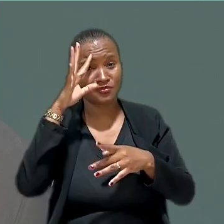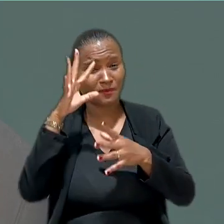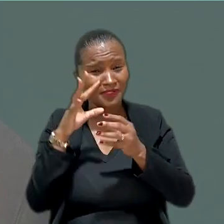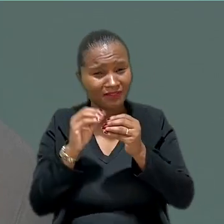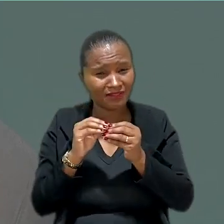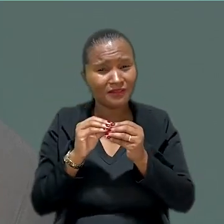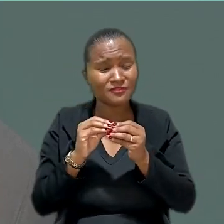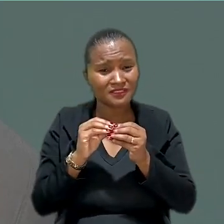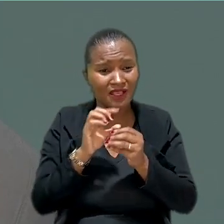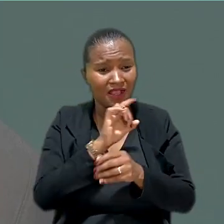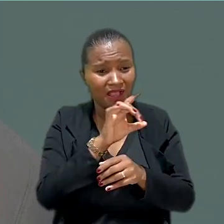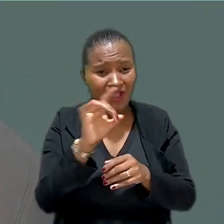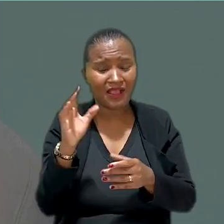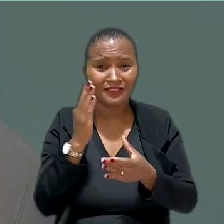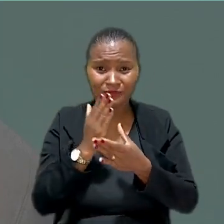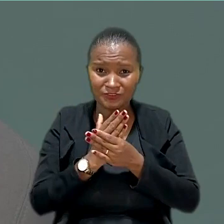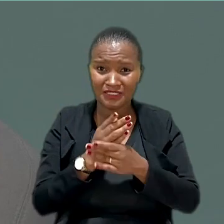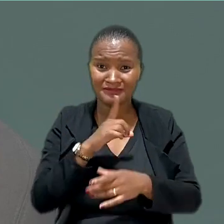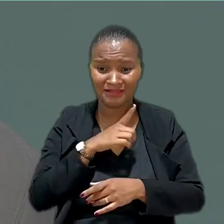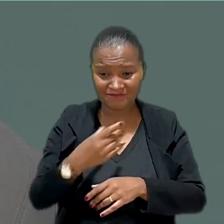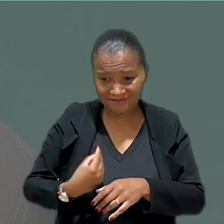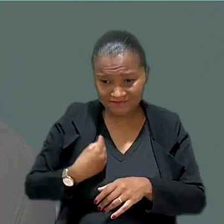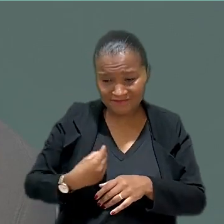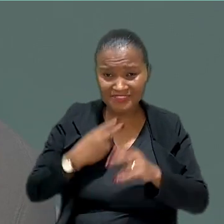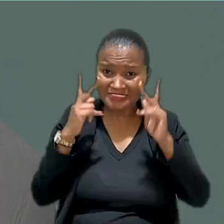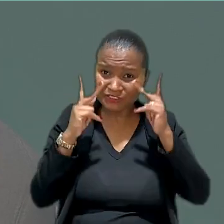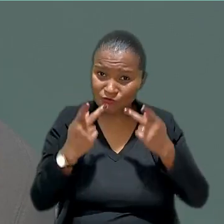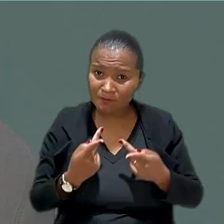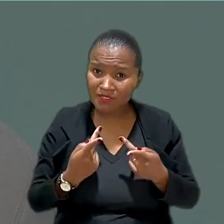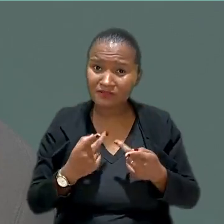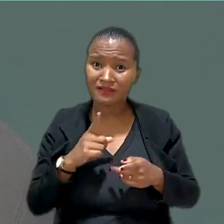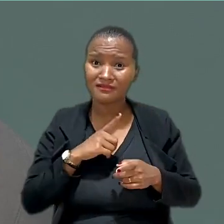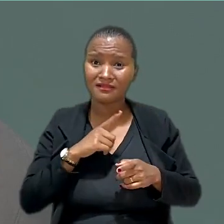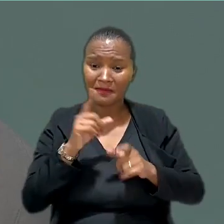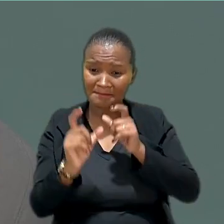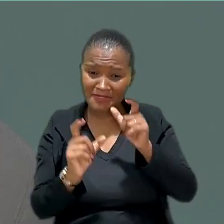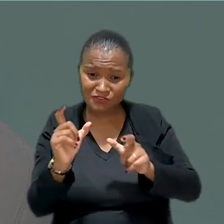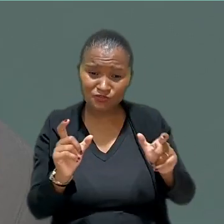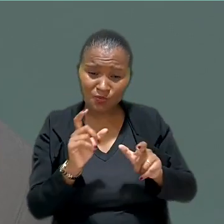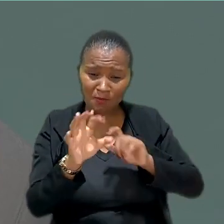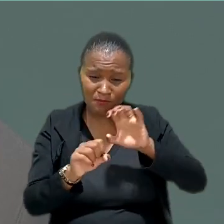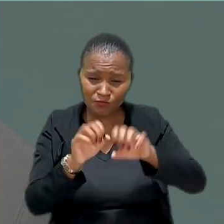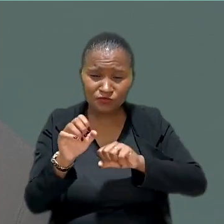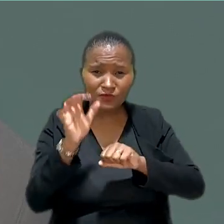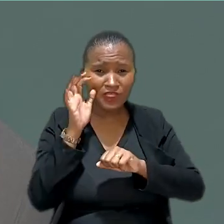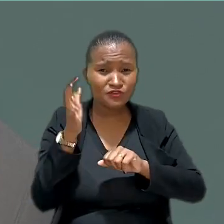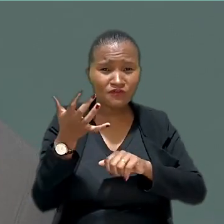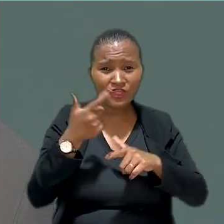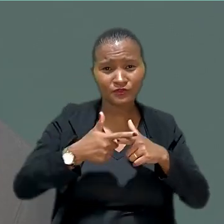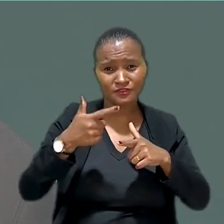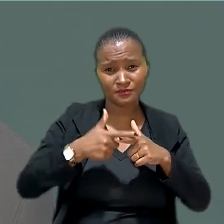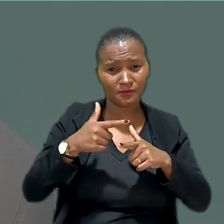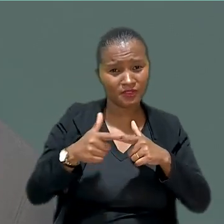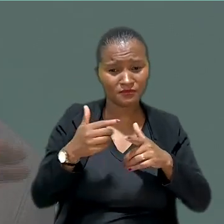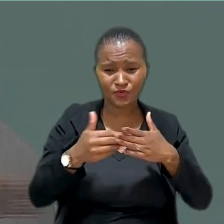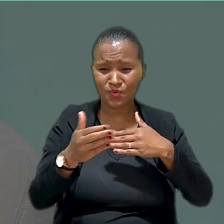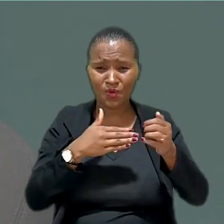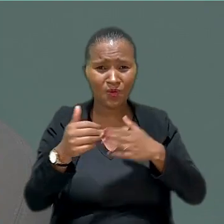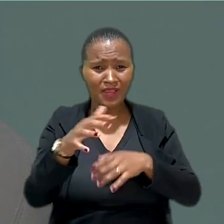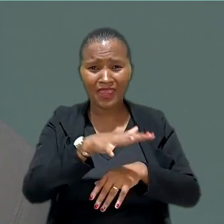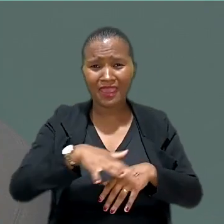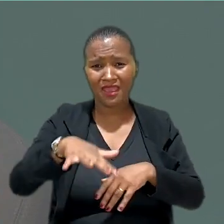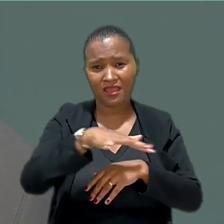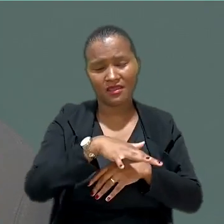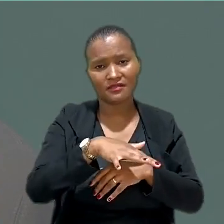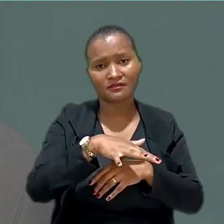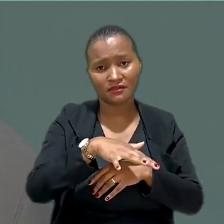por causa de cada processo, há vidas humanas, há pessoas que buscam resolver os seus problemas em qualquer área do Poder